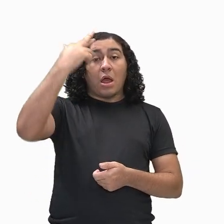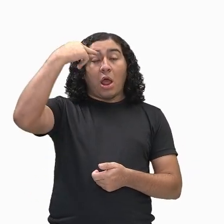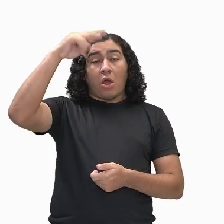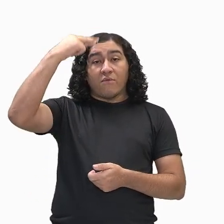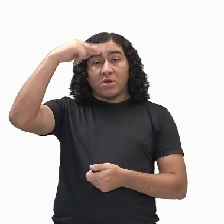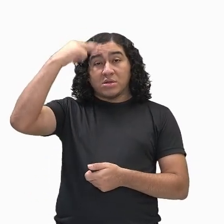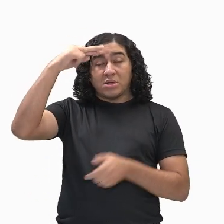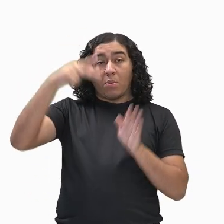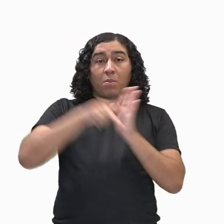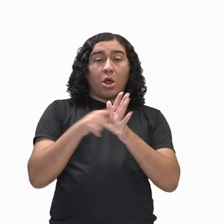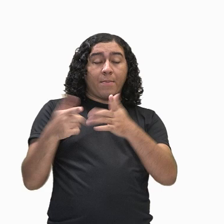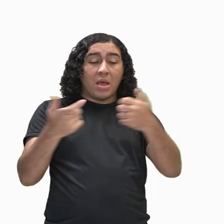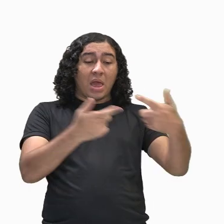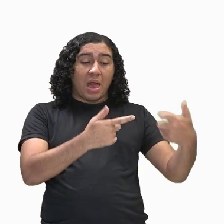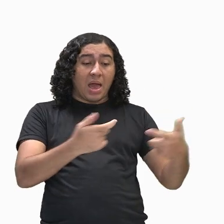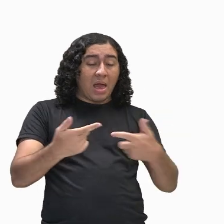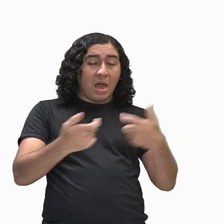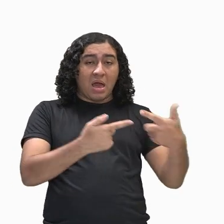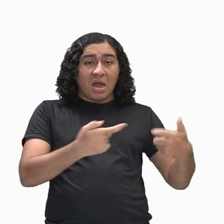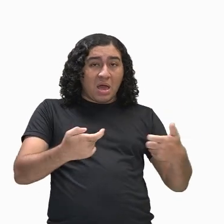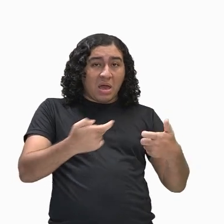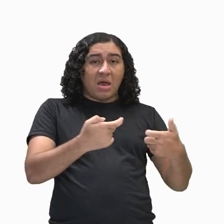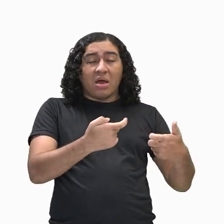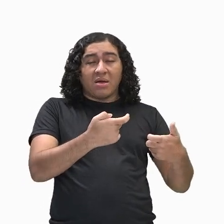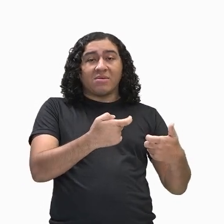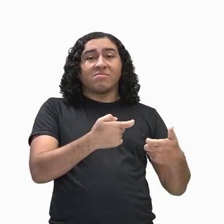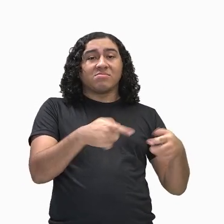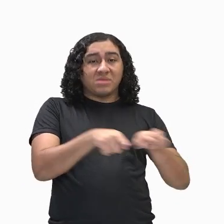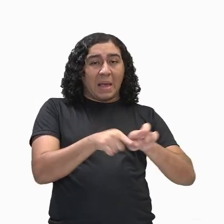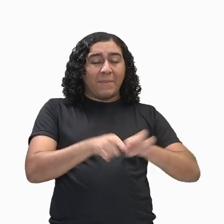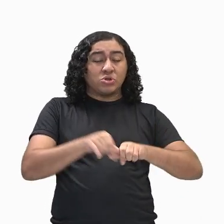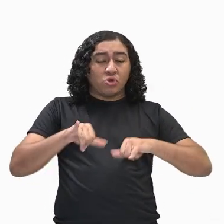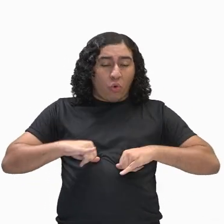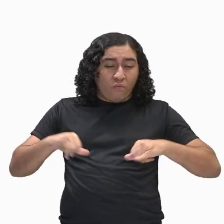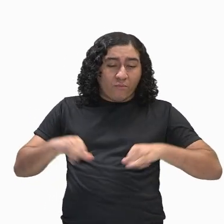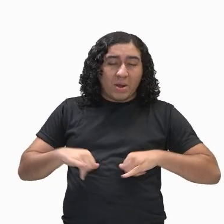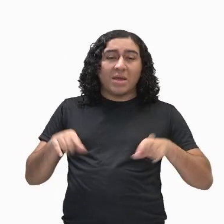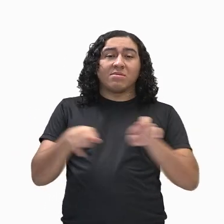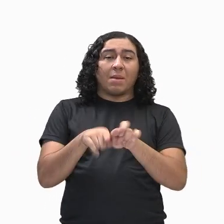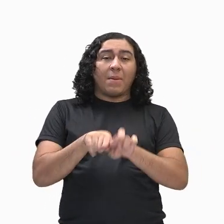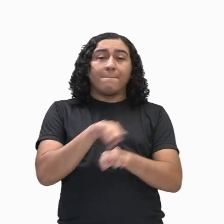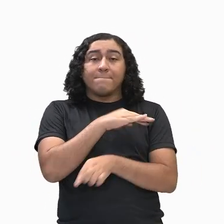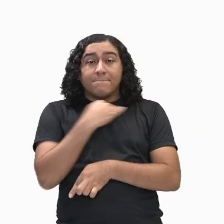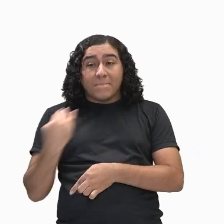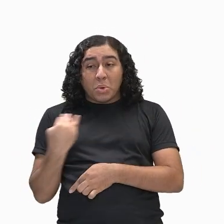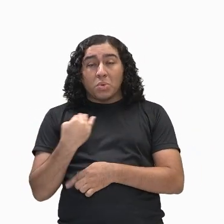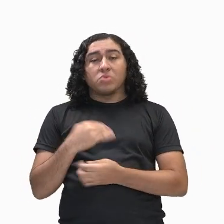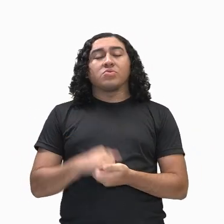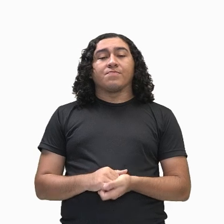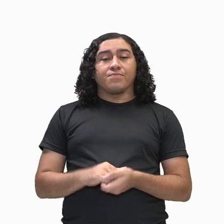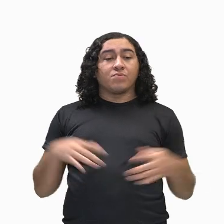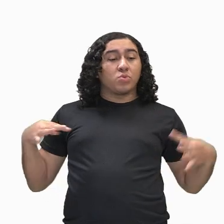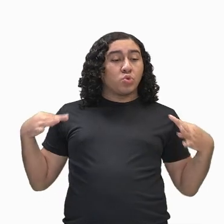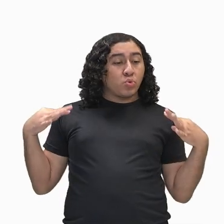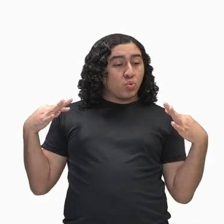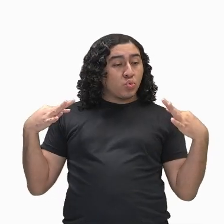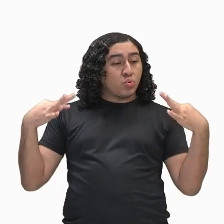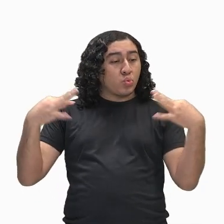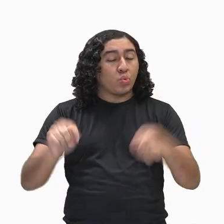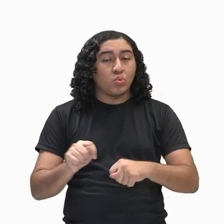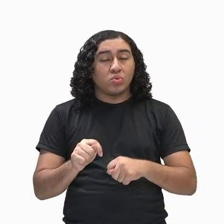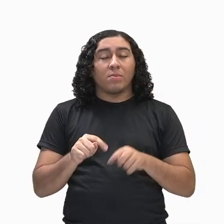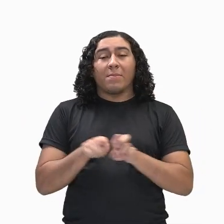para a guerra, para o sofrimento, para mortes. Então, tudo isso sem precisar que